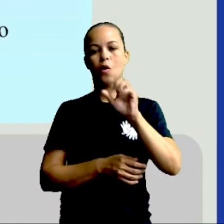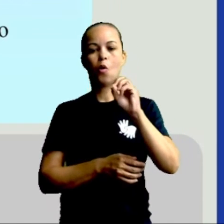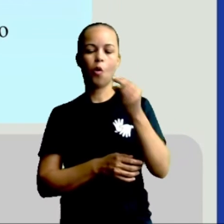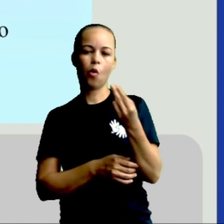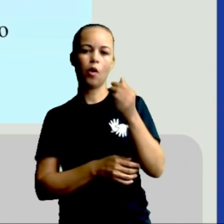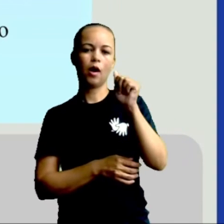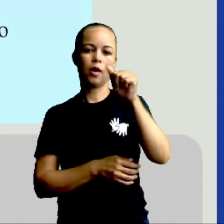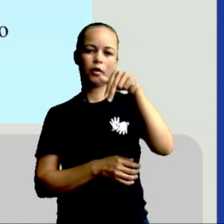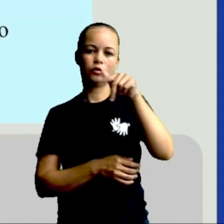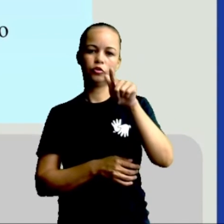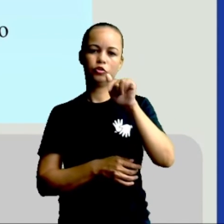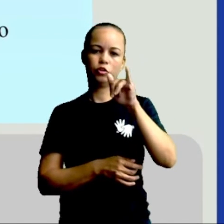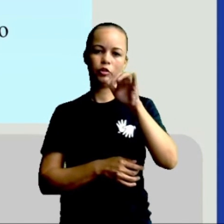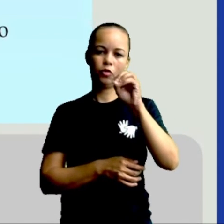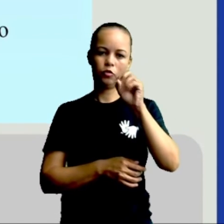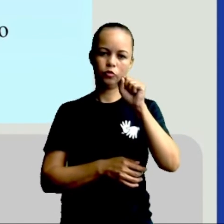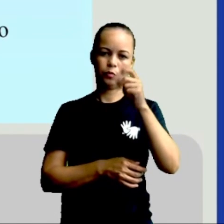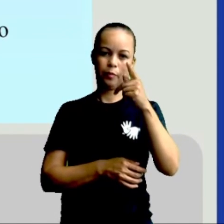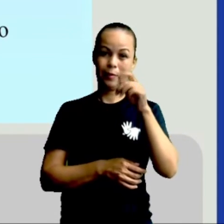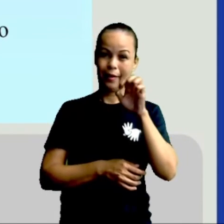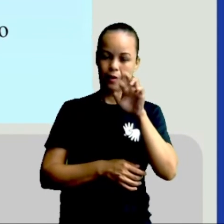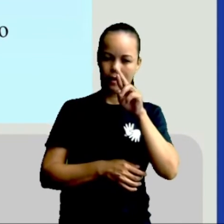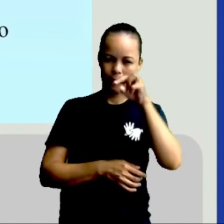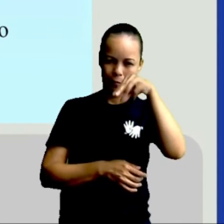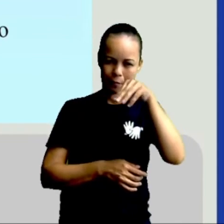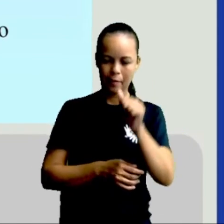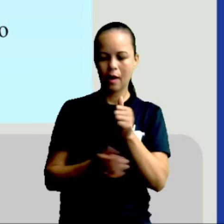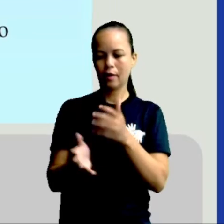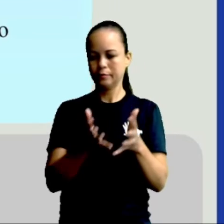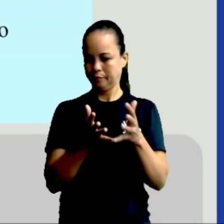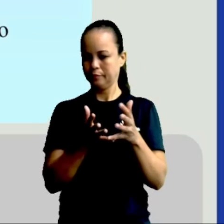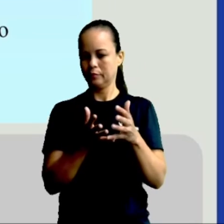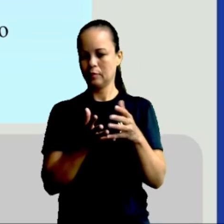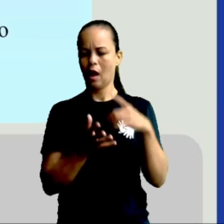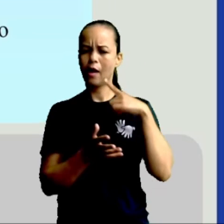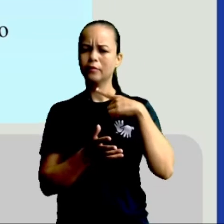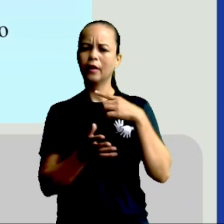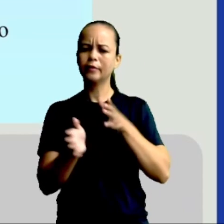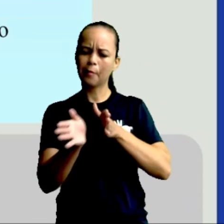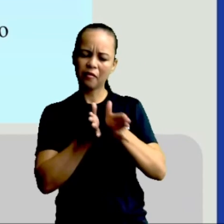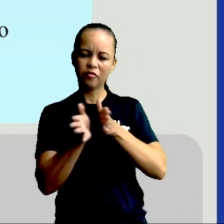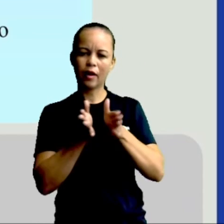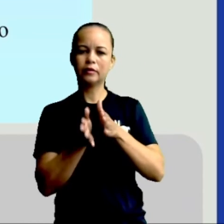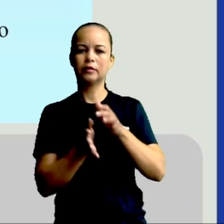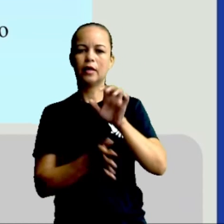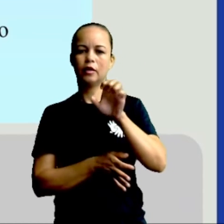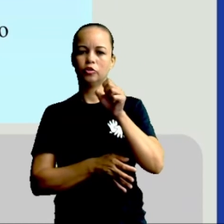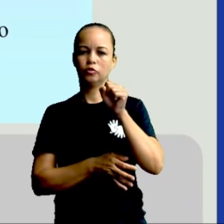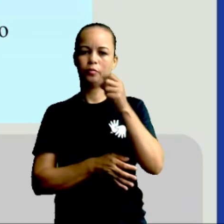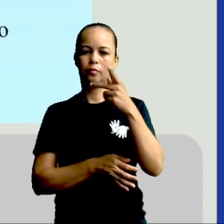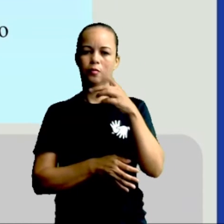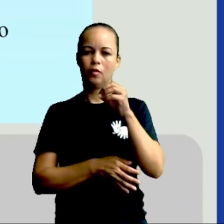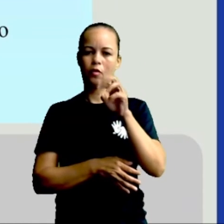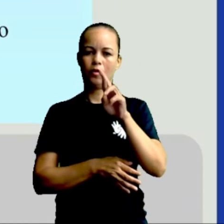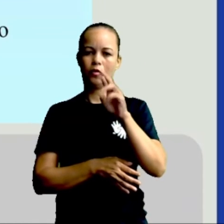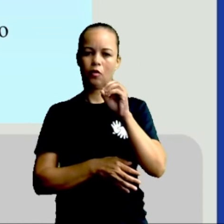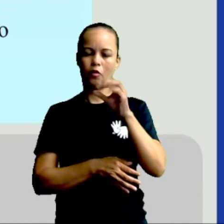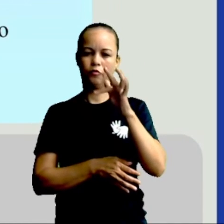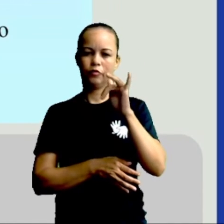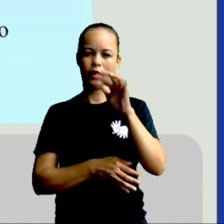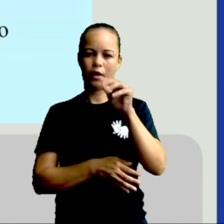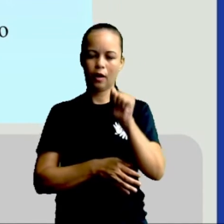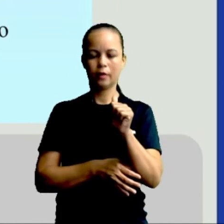organismos é a fase esporofítica, a fase esporófita. É bom a gente chamar a atenção também sobre isso, tá? A